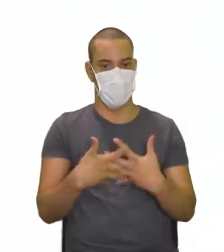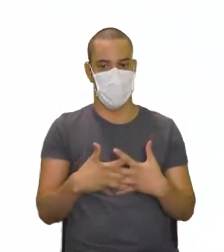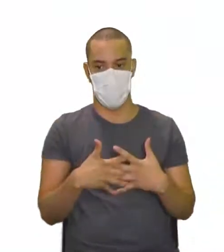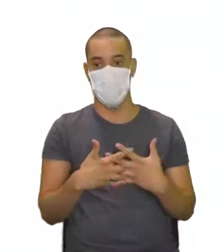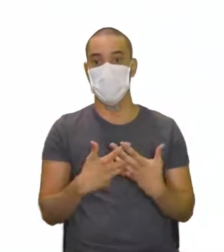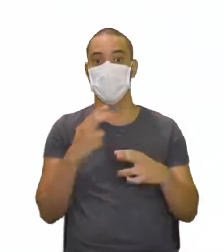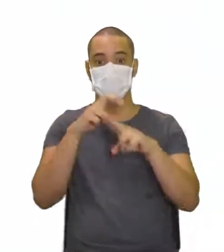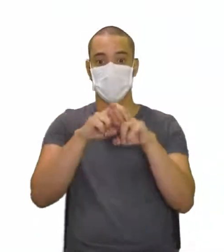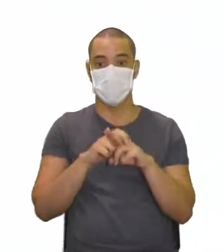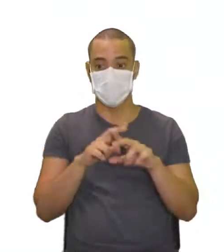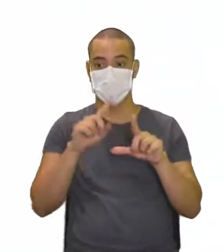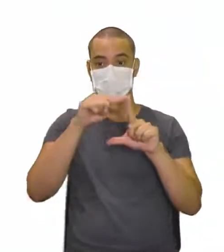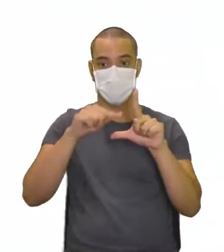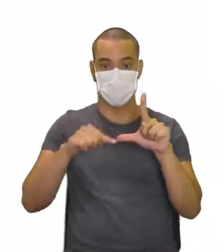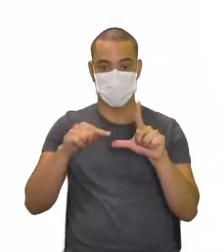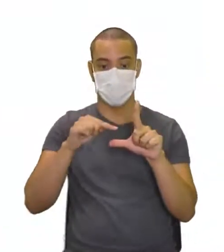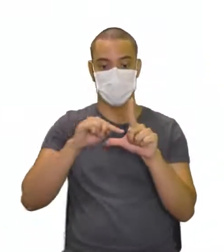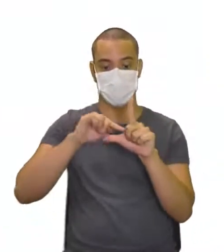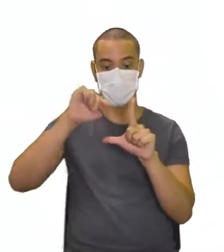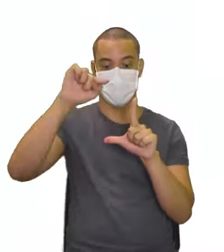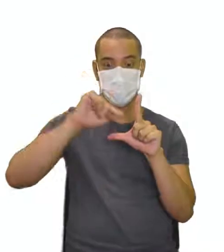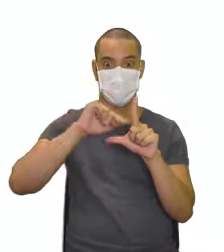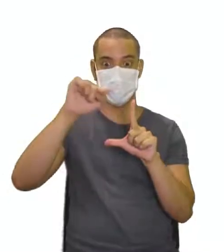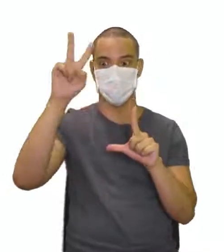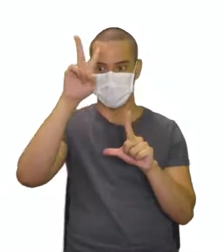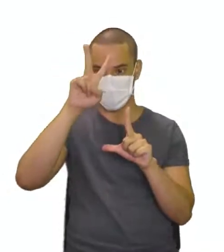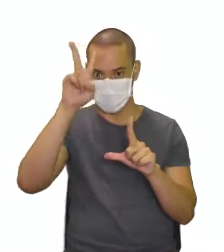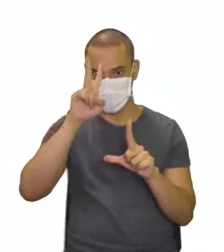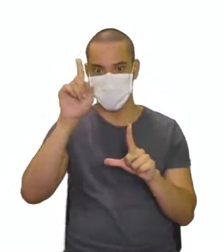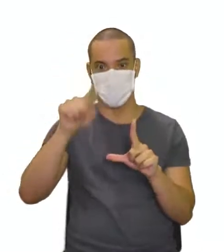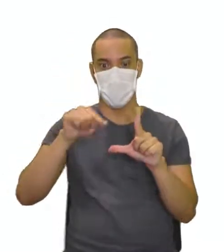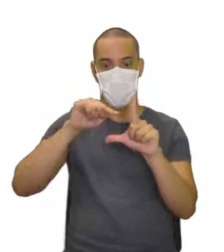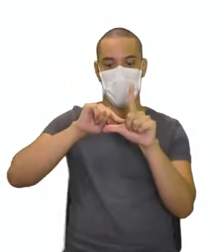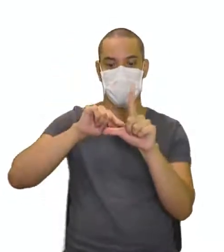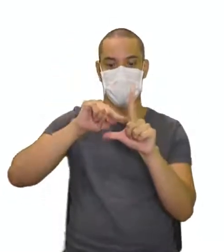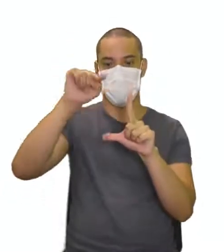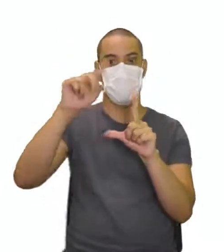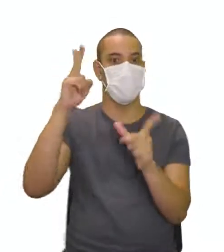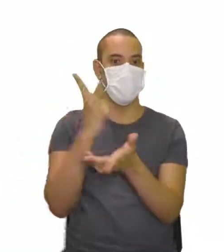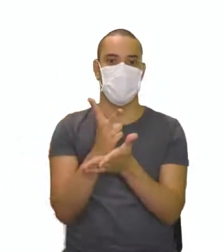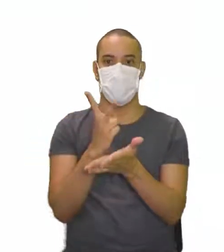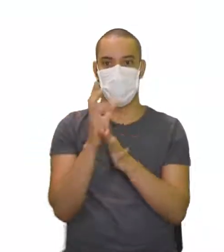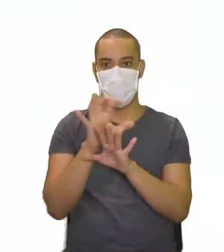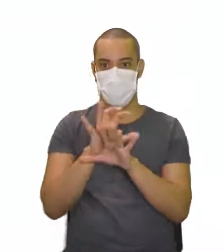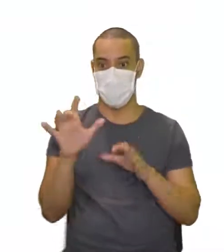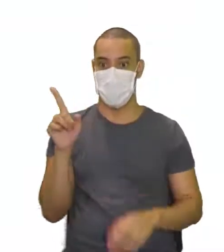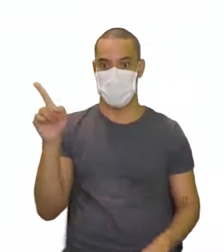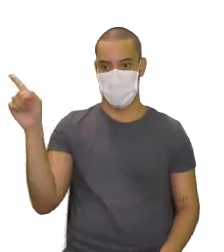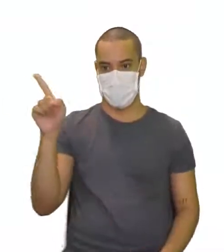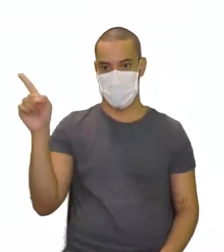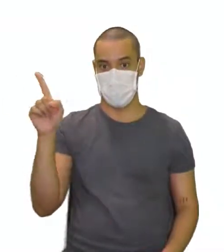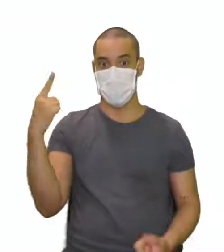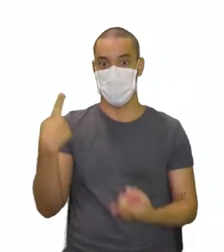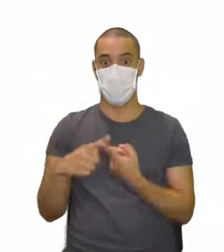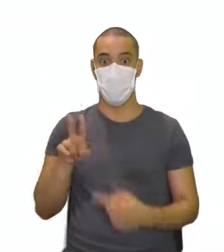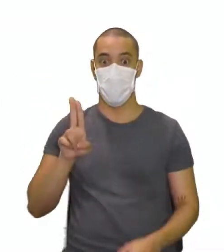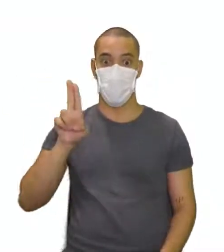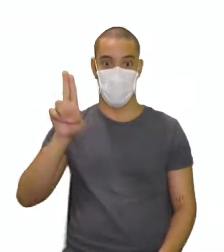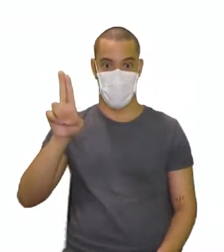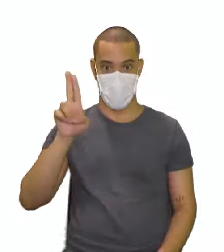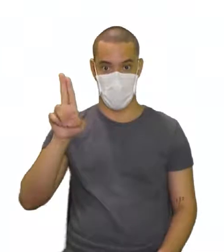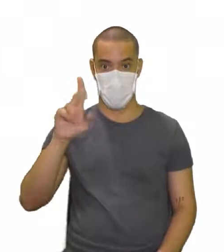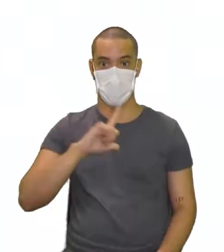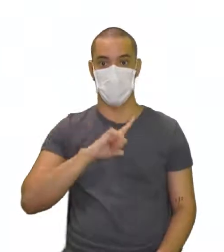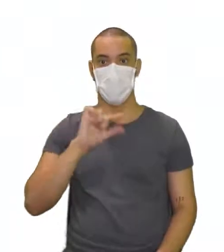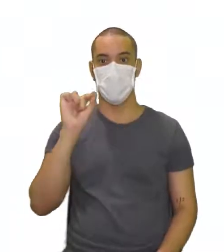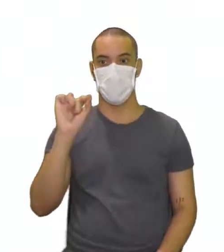a curva característica do nosso receptor é uma reta inclinada para cima, onde o nosso U, ele